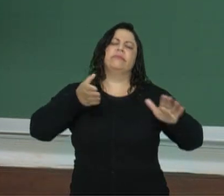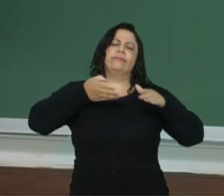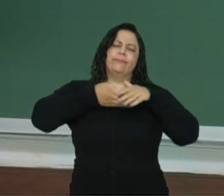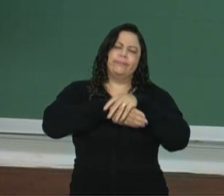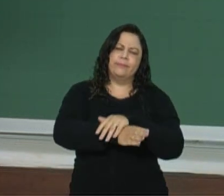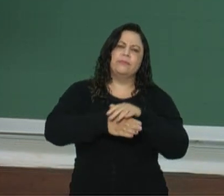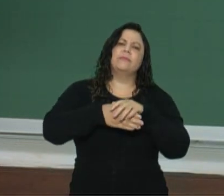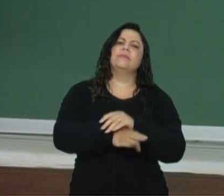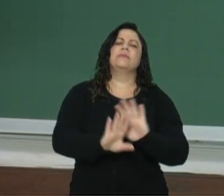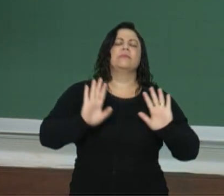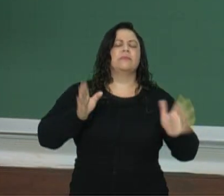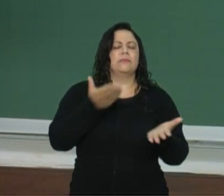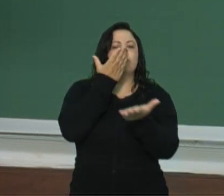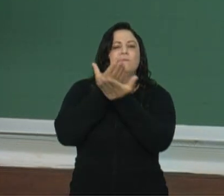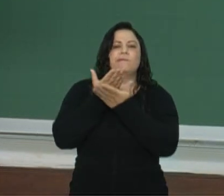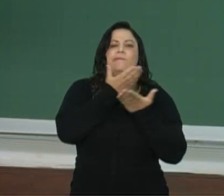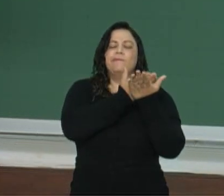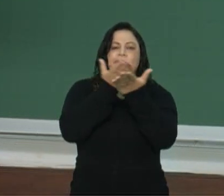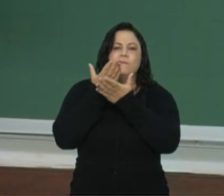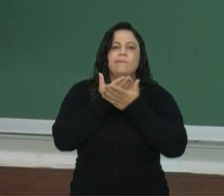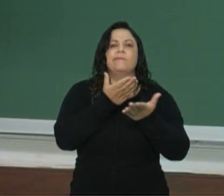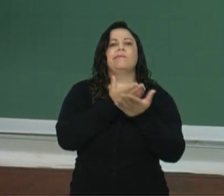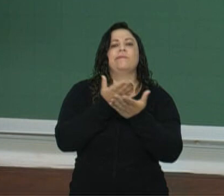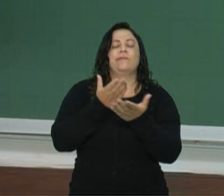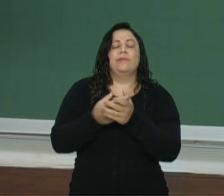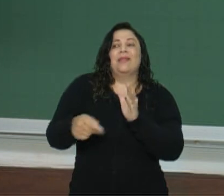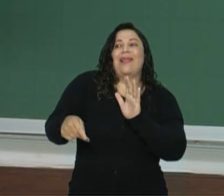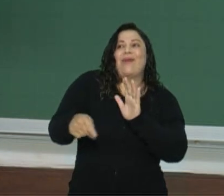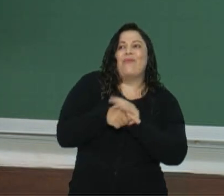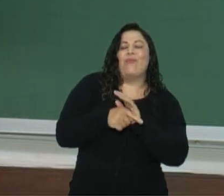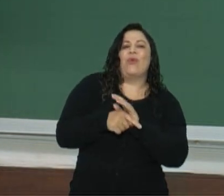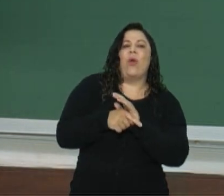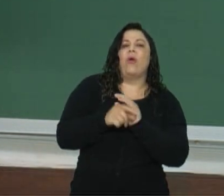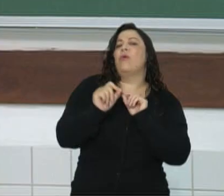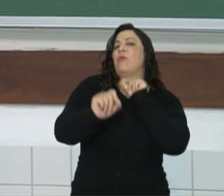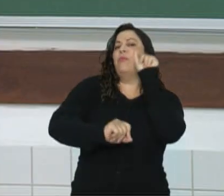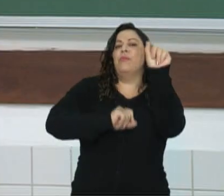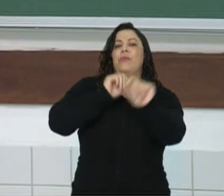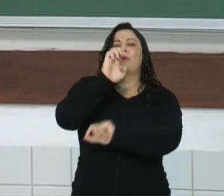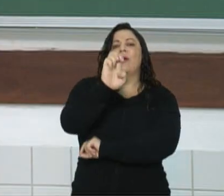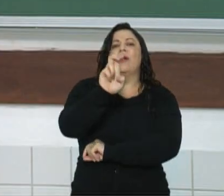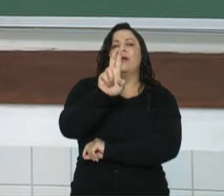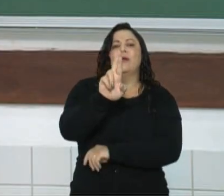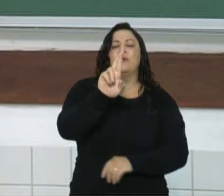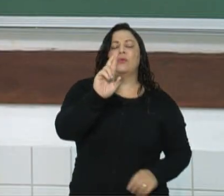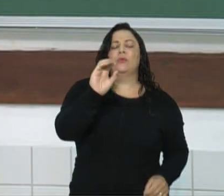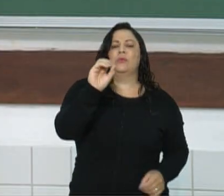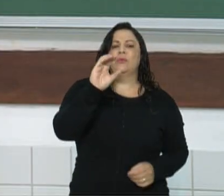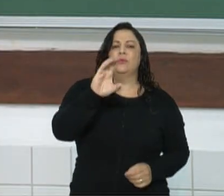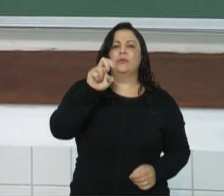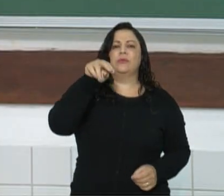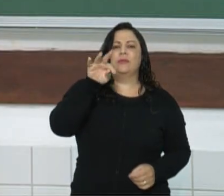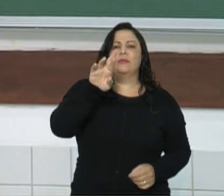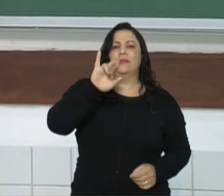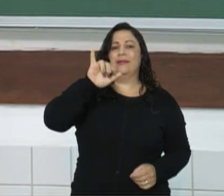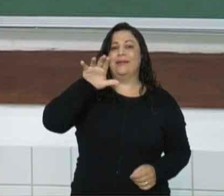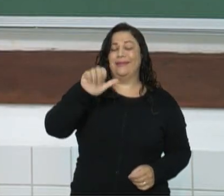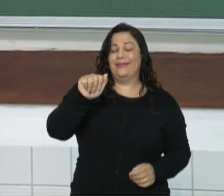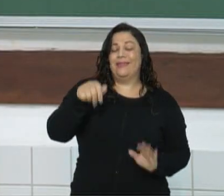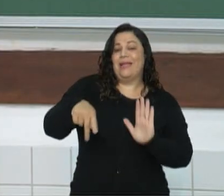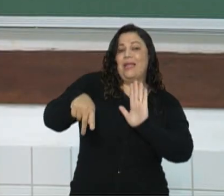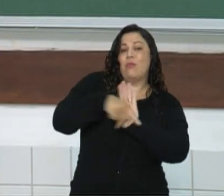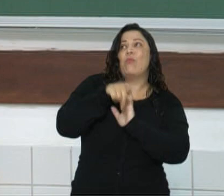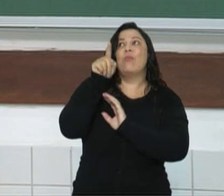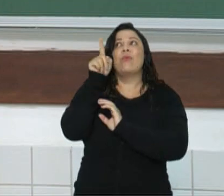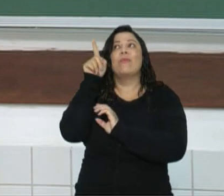e a estudar, que é uma ética eurocêntrica, ou seja, uma ética oriunda do continente europeu